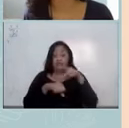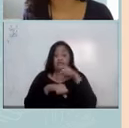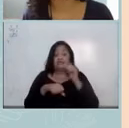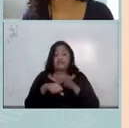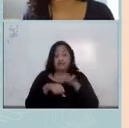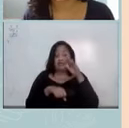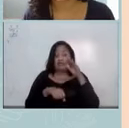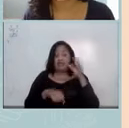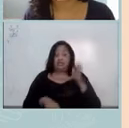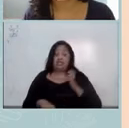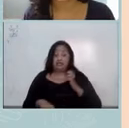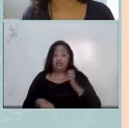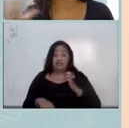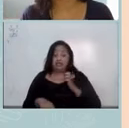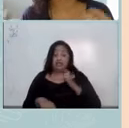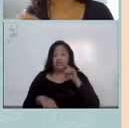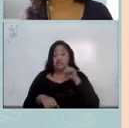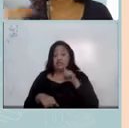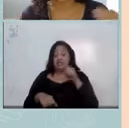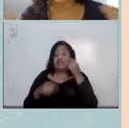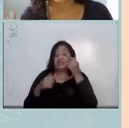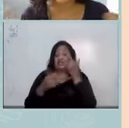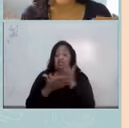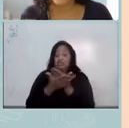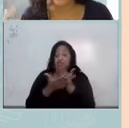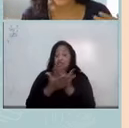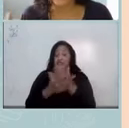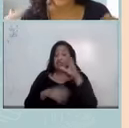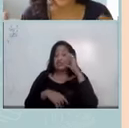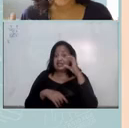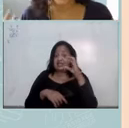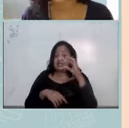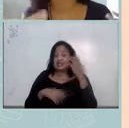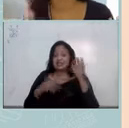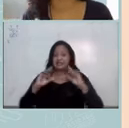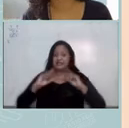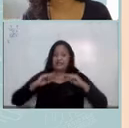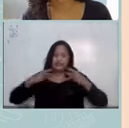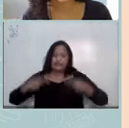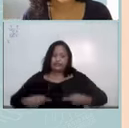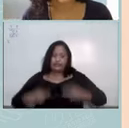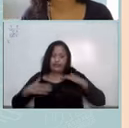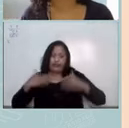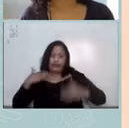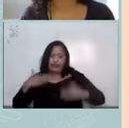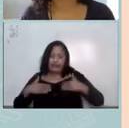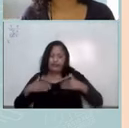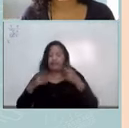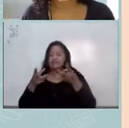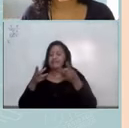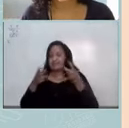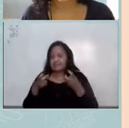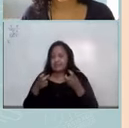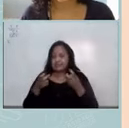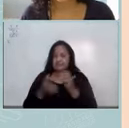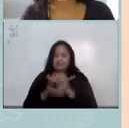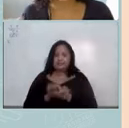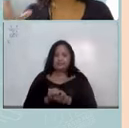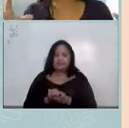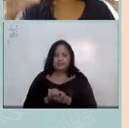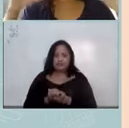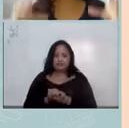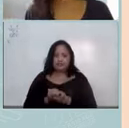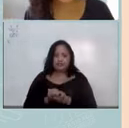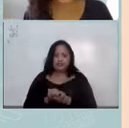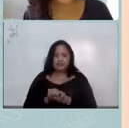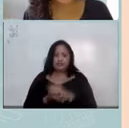parte de expectativa de vida e as condições, as relações com isso, vocês vão perceber bem isso. E